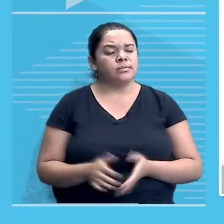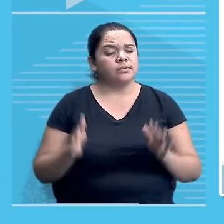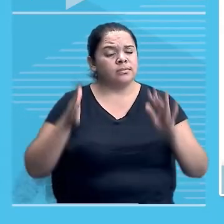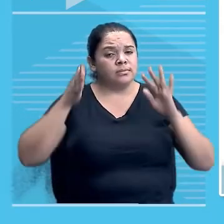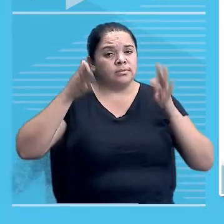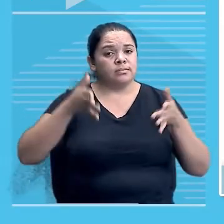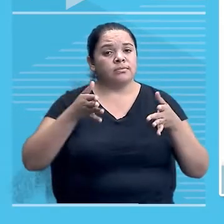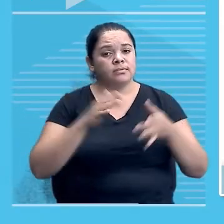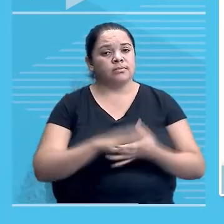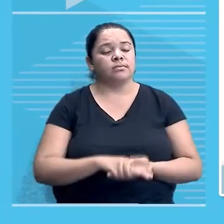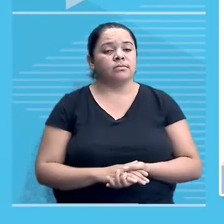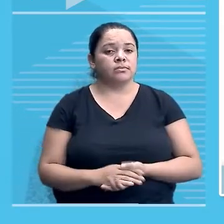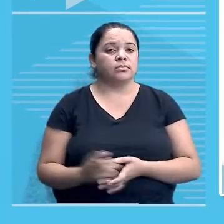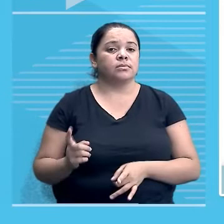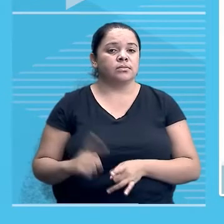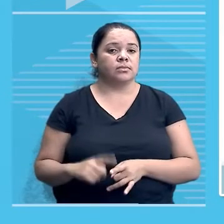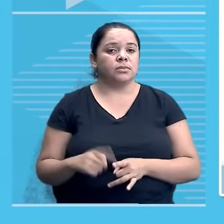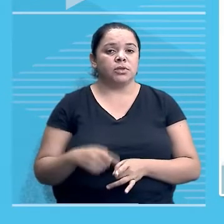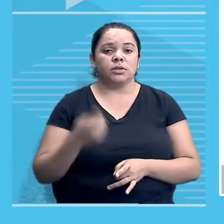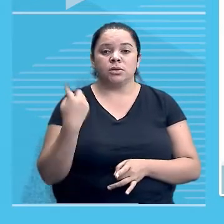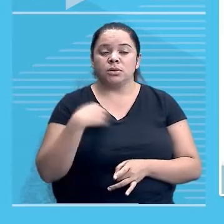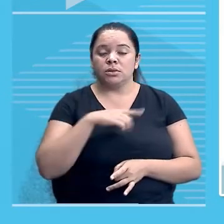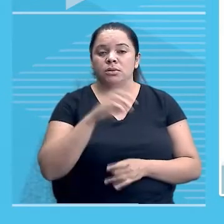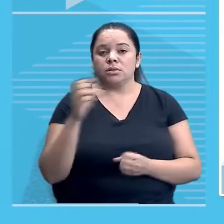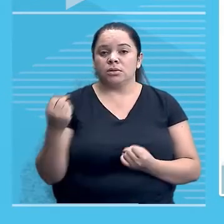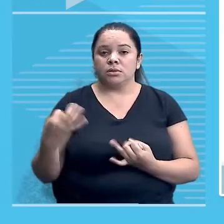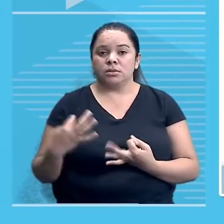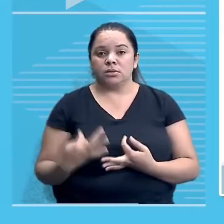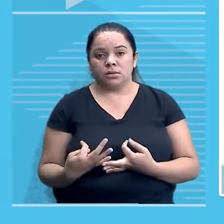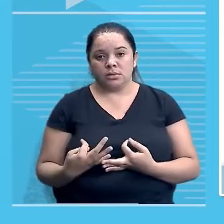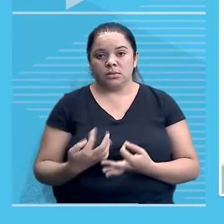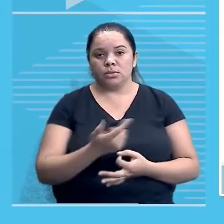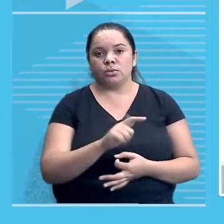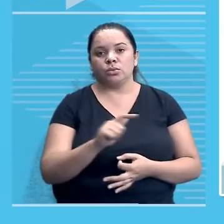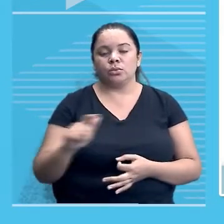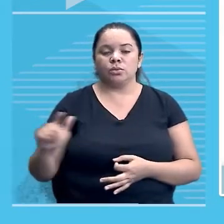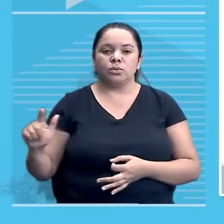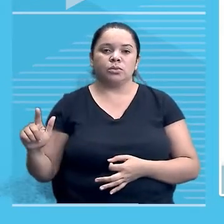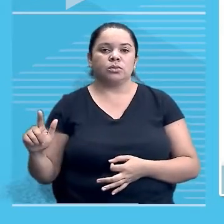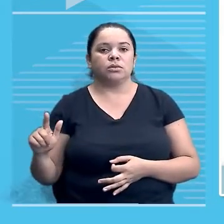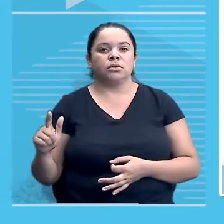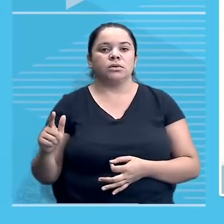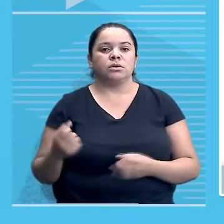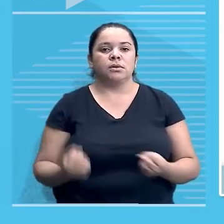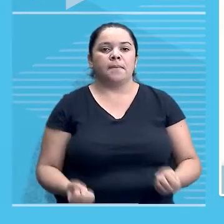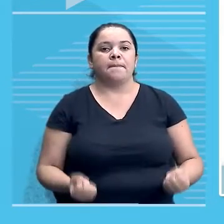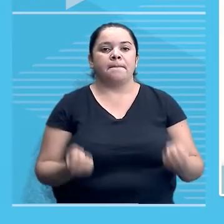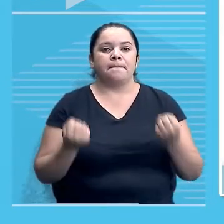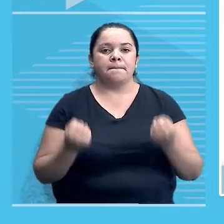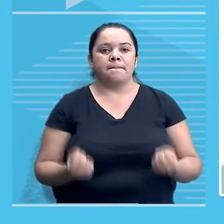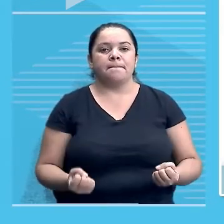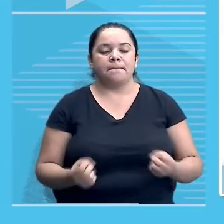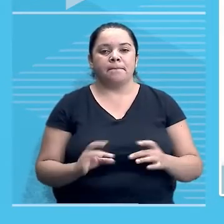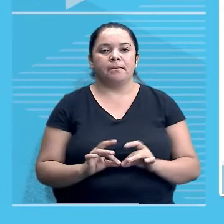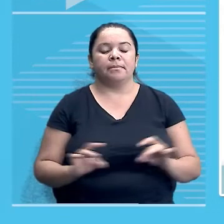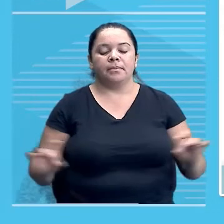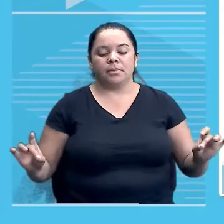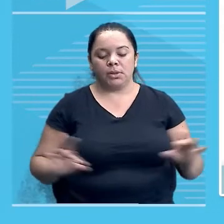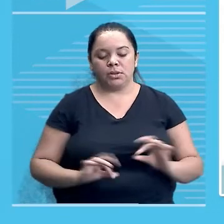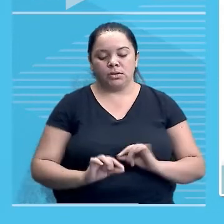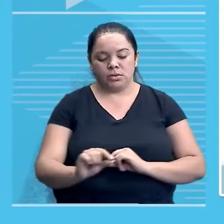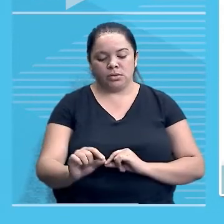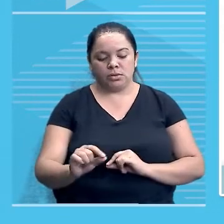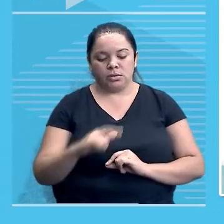quê? Porque já já a gente vai falar de uma outra grandeza que vai ter uma definição